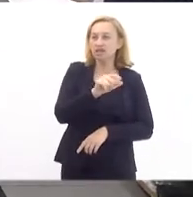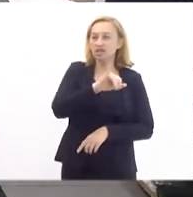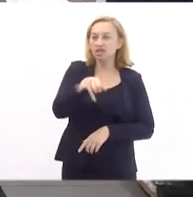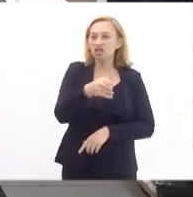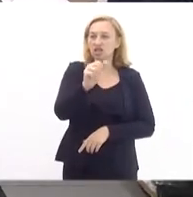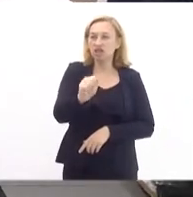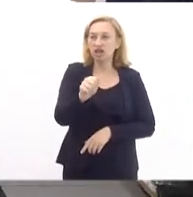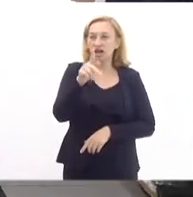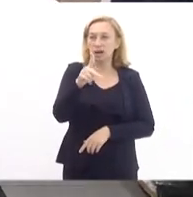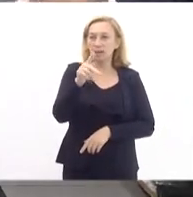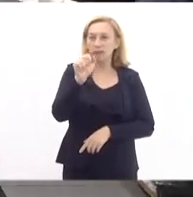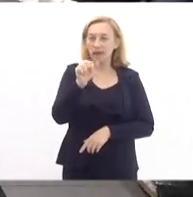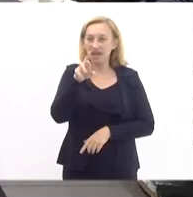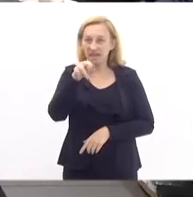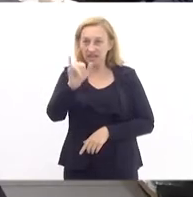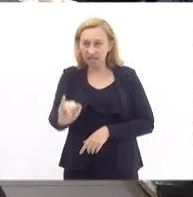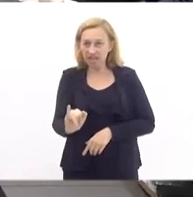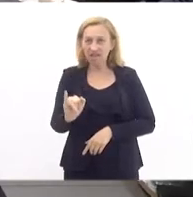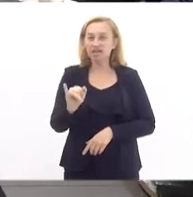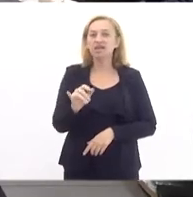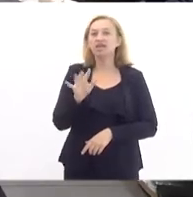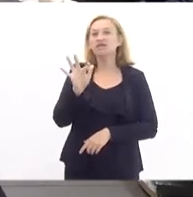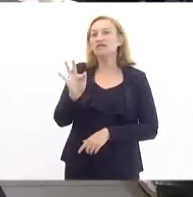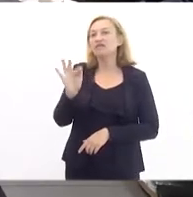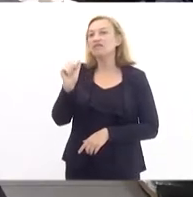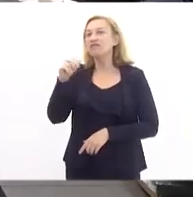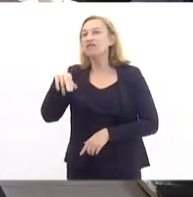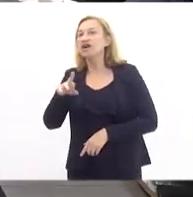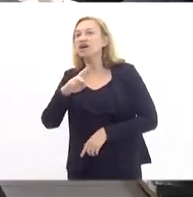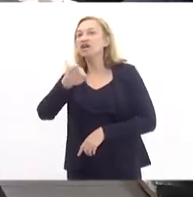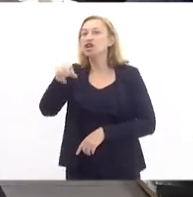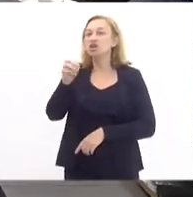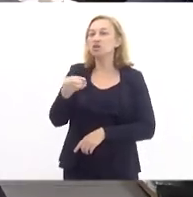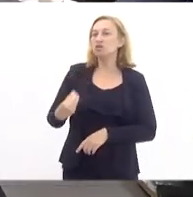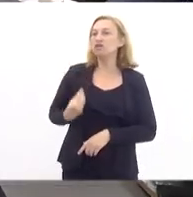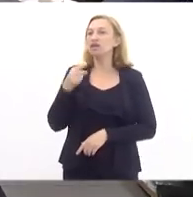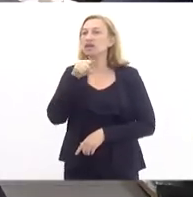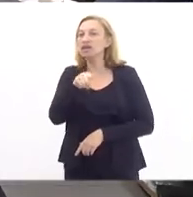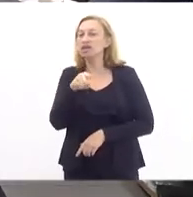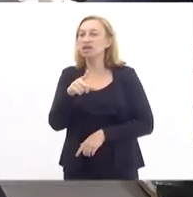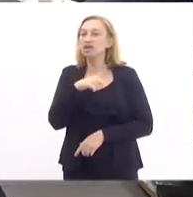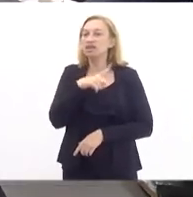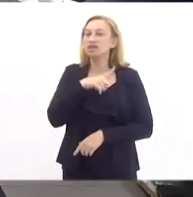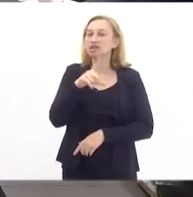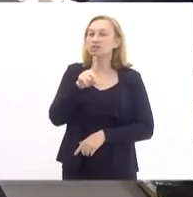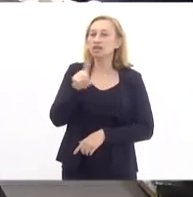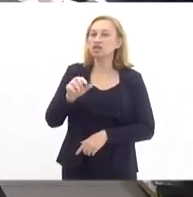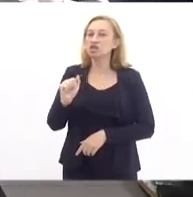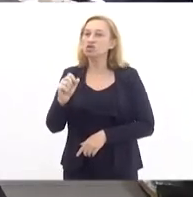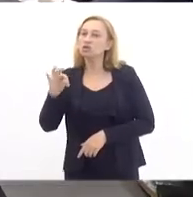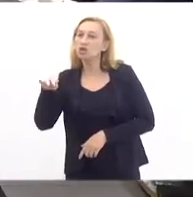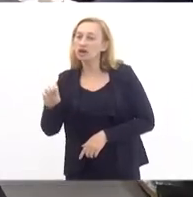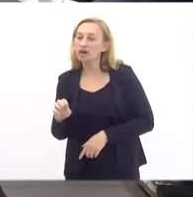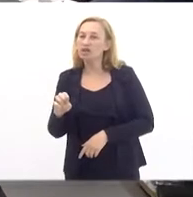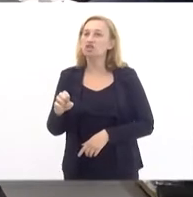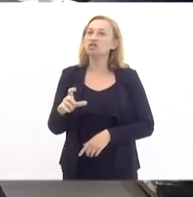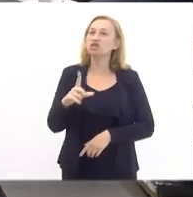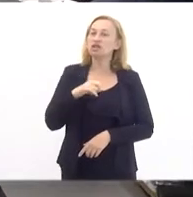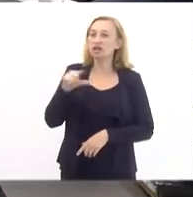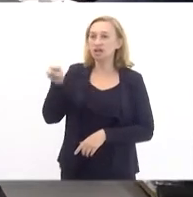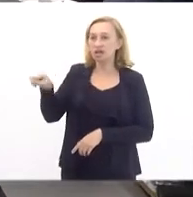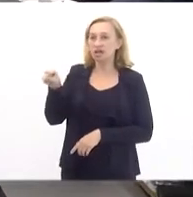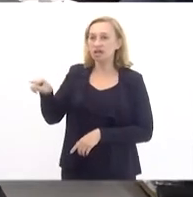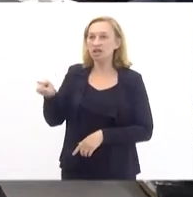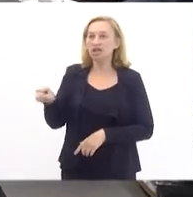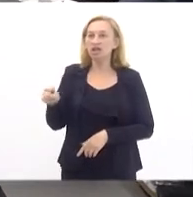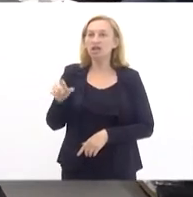Associações de Moradores do Rio de Janeiro, que é a FANRIO, que está presente aqui. O que nós temos na Zona Oeste são as associações de Antares, do Rolas, do Aço,